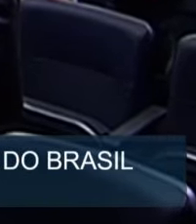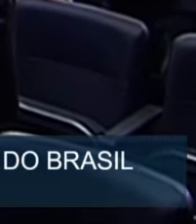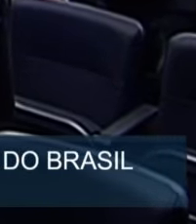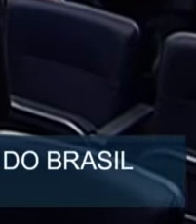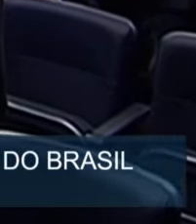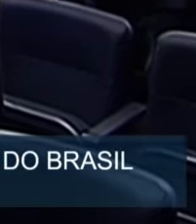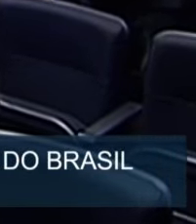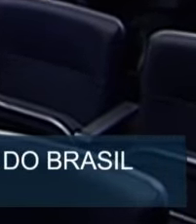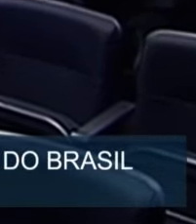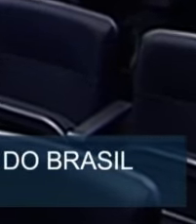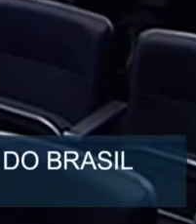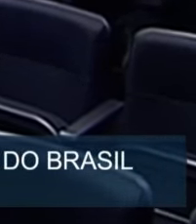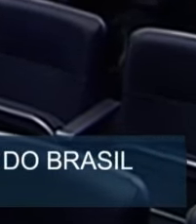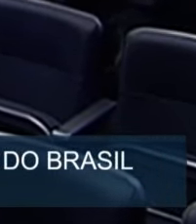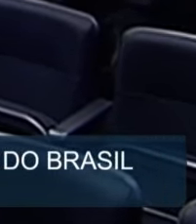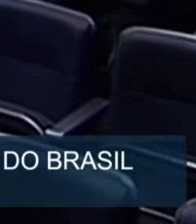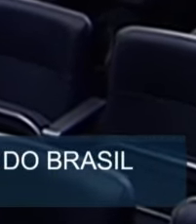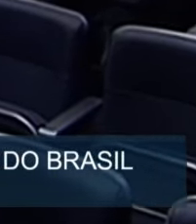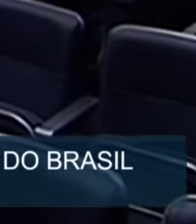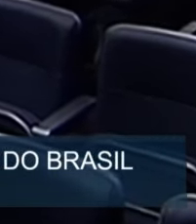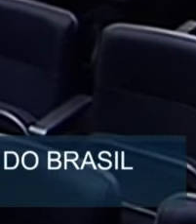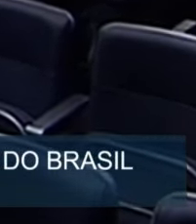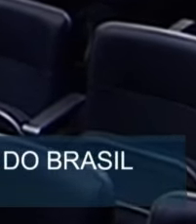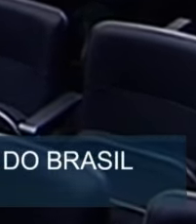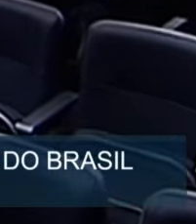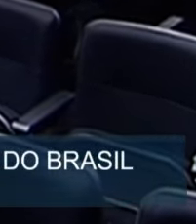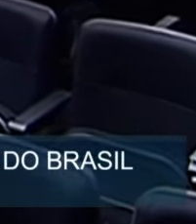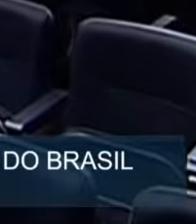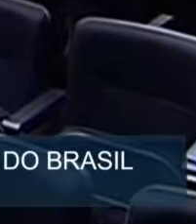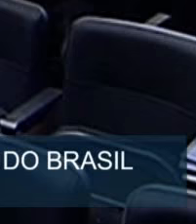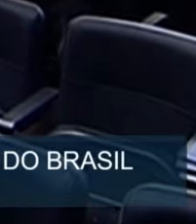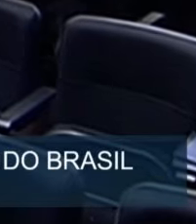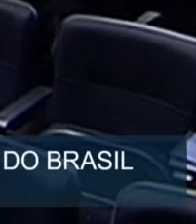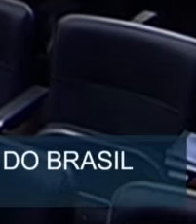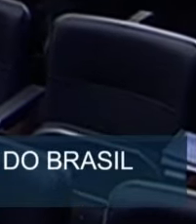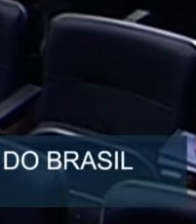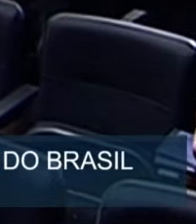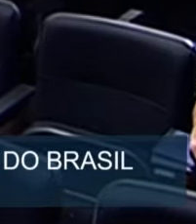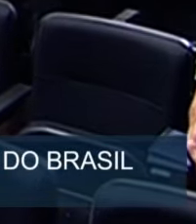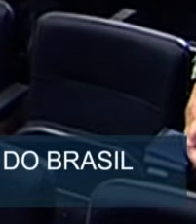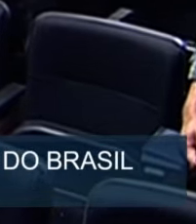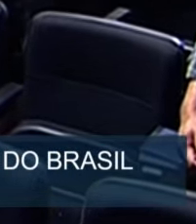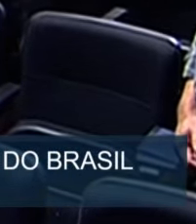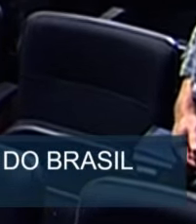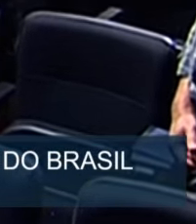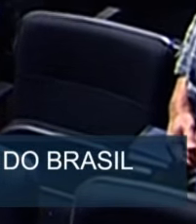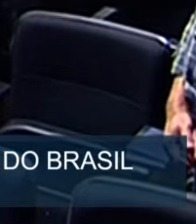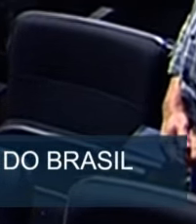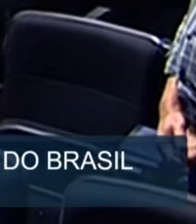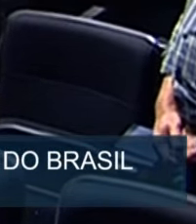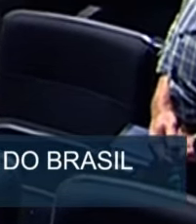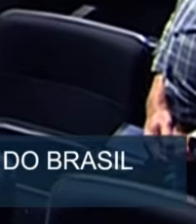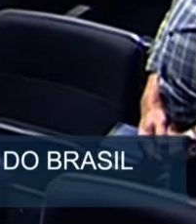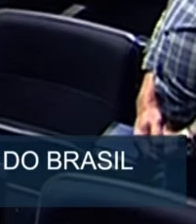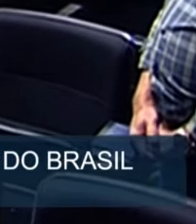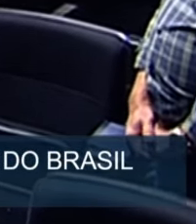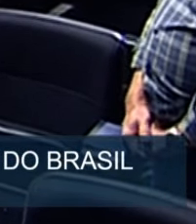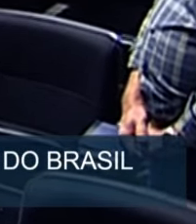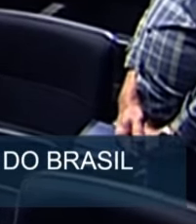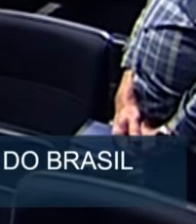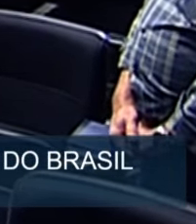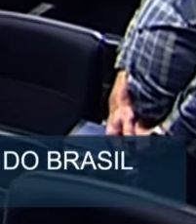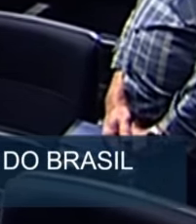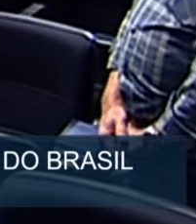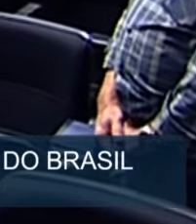Ó liberdade, desafio nosso peito à própria morte. Ó pátria amada,